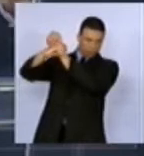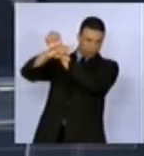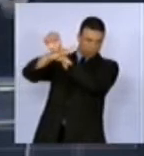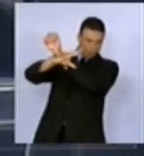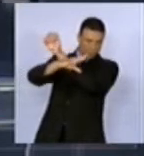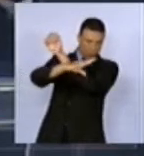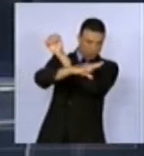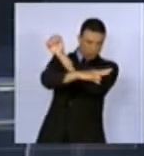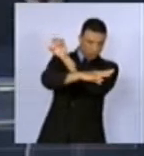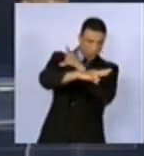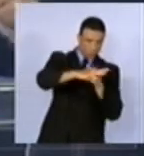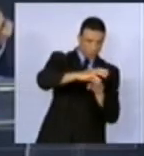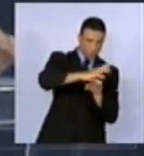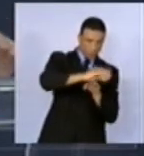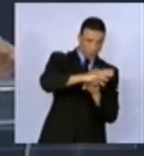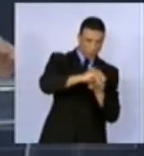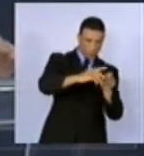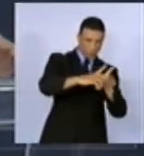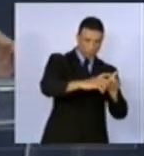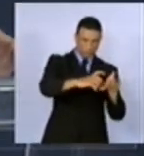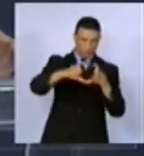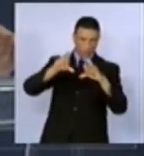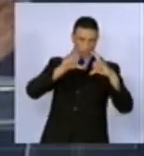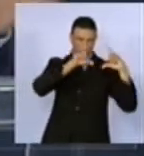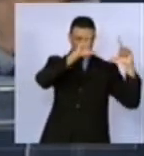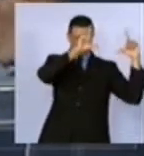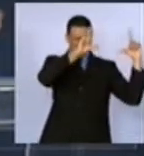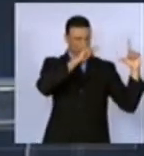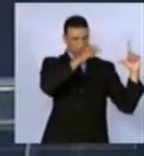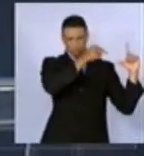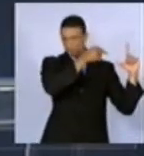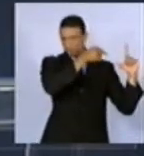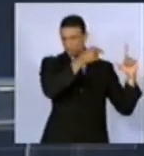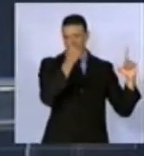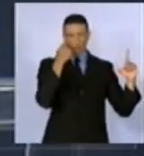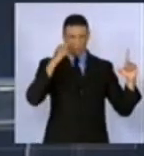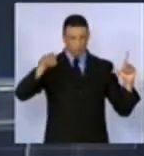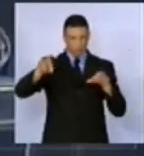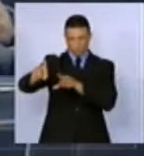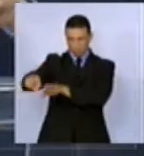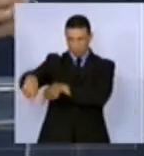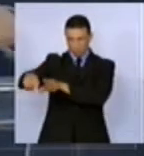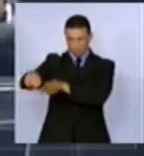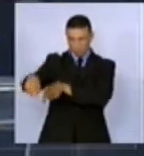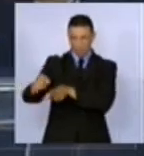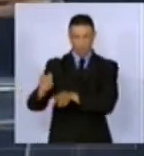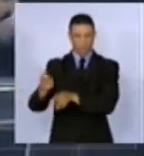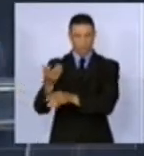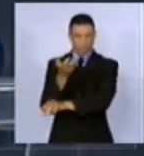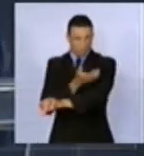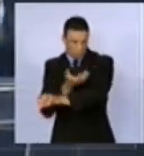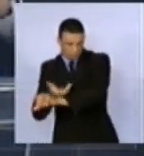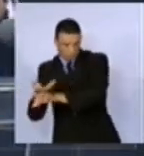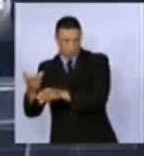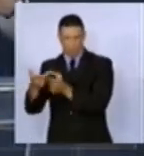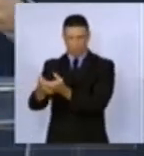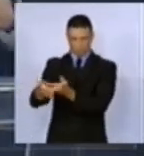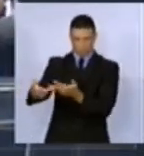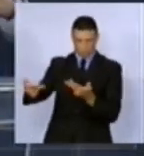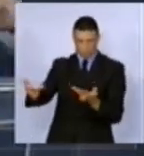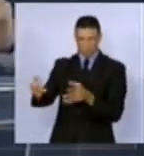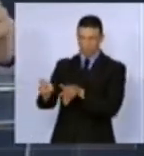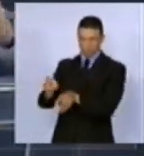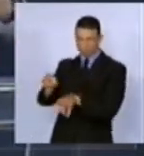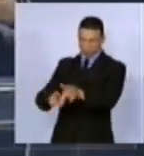avançando nós temos que a cama estava passando principalmente em cima de áreas de pastagem algumas áreas agrícolas aí ouve lá do lado de fora muito